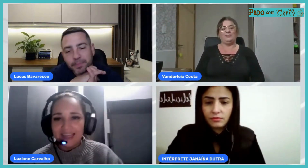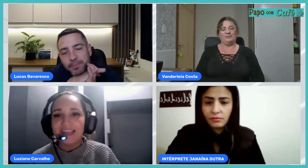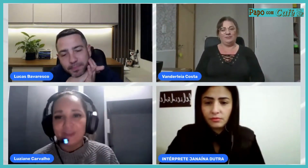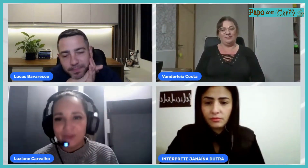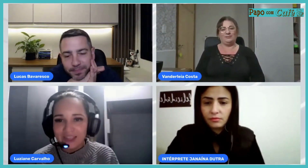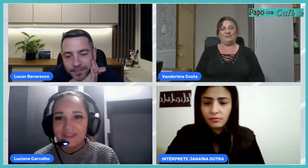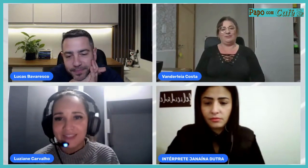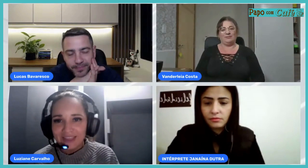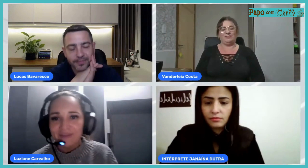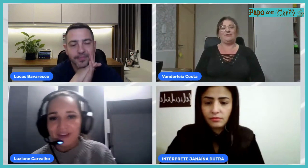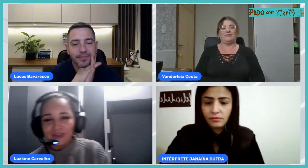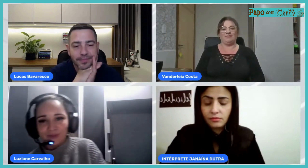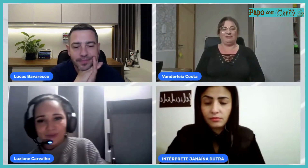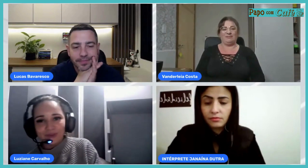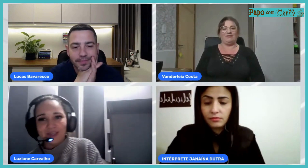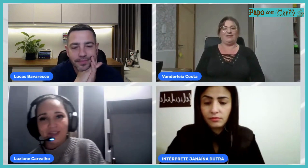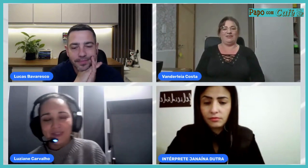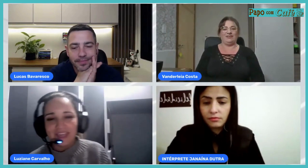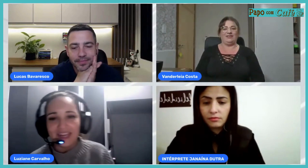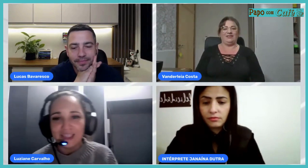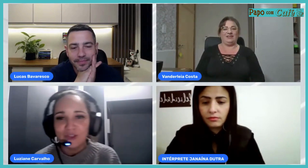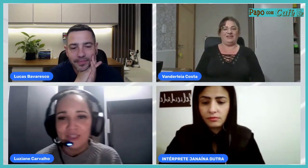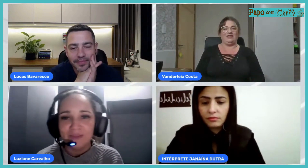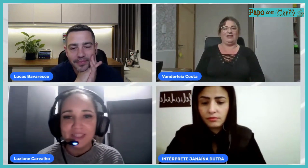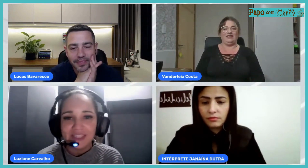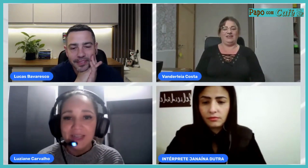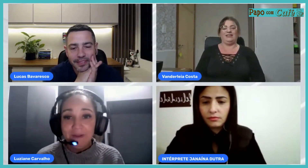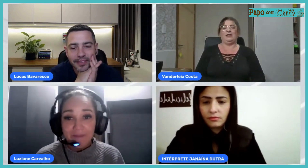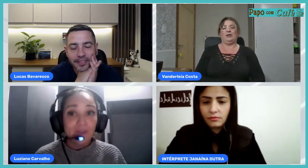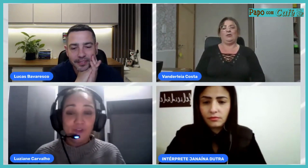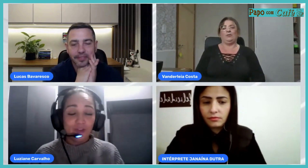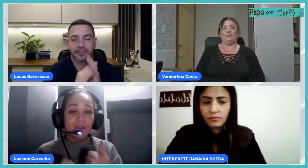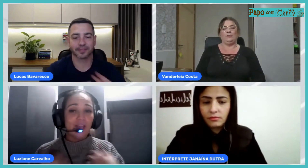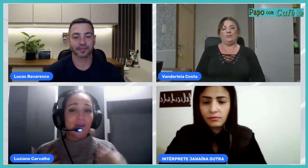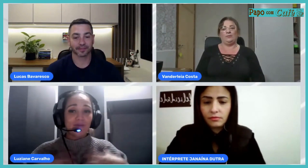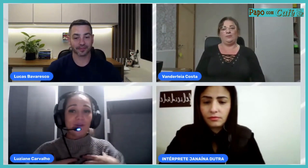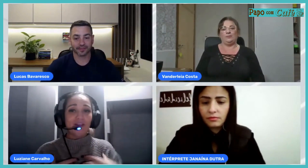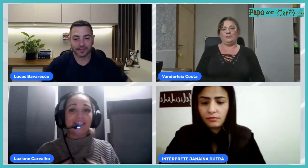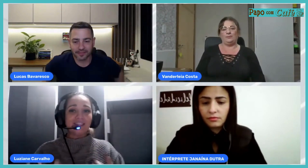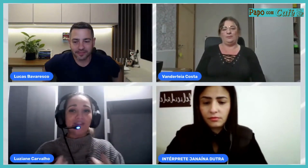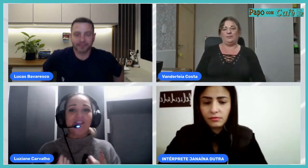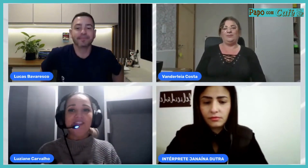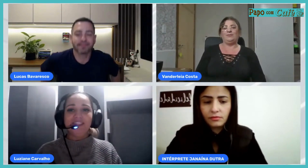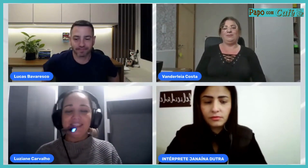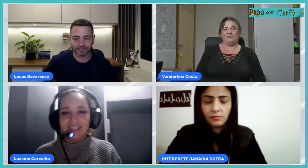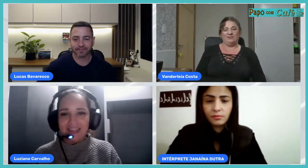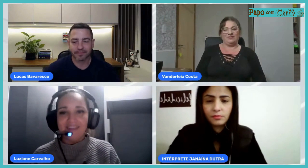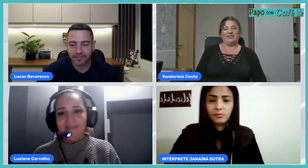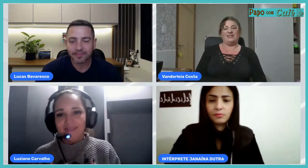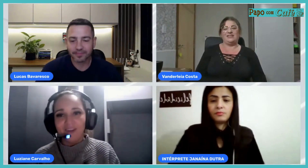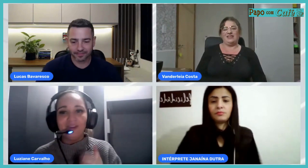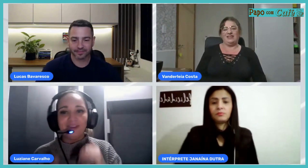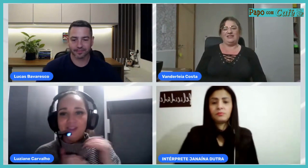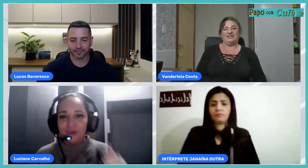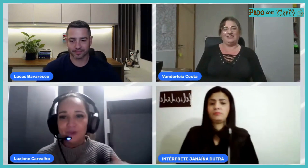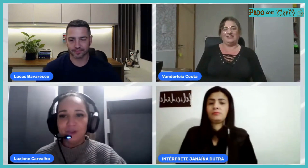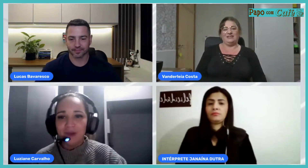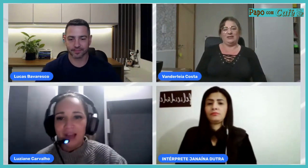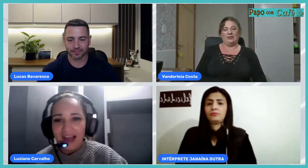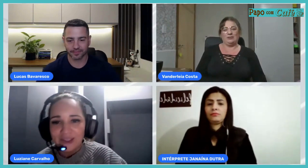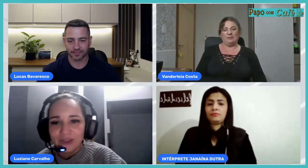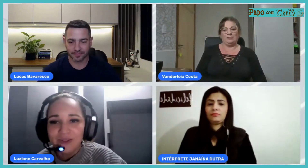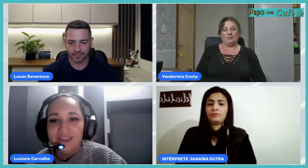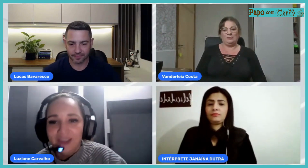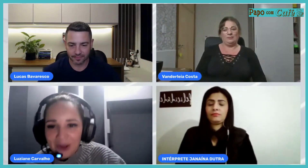né? A galera lá do CFC que faz o curso lá no Senac de Libras. Eu digo que é um colete salva-vidas, tá? Ó, em